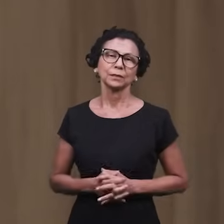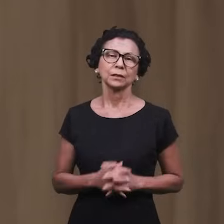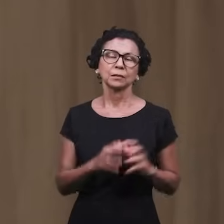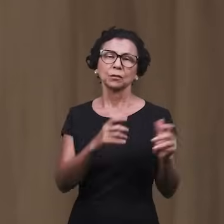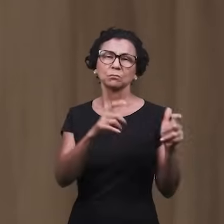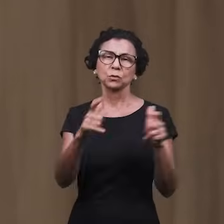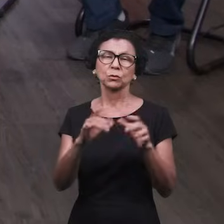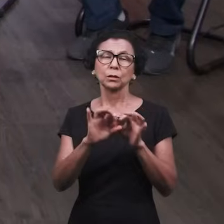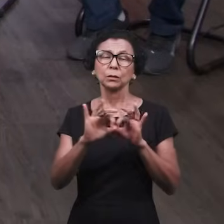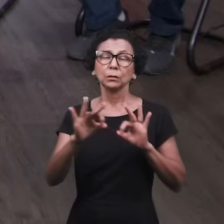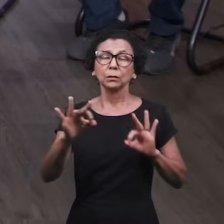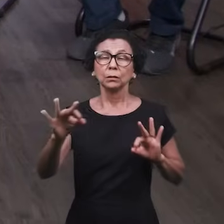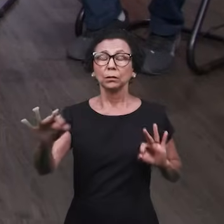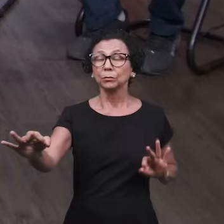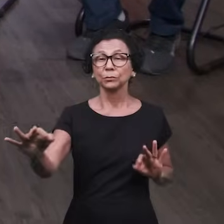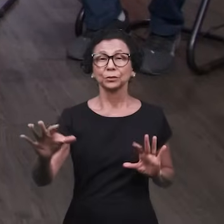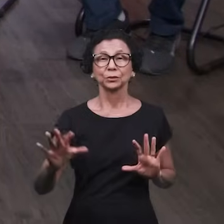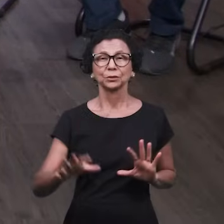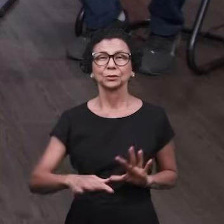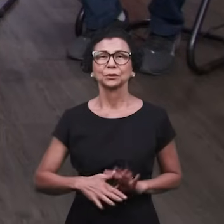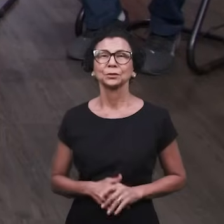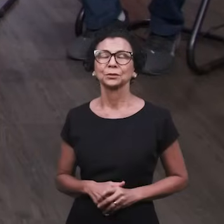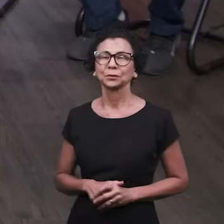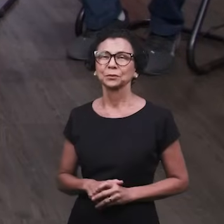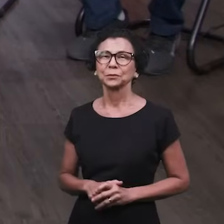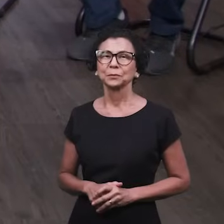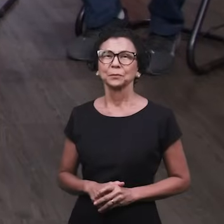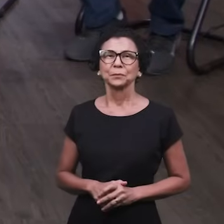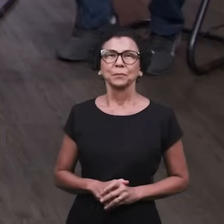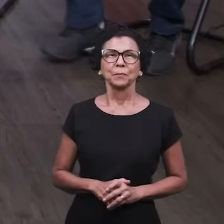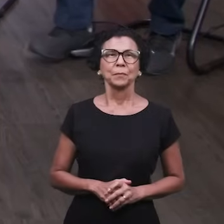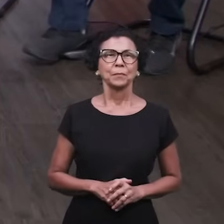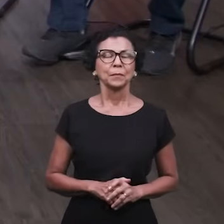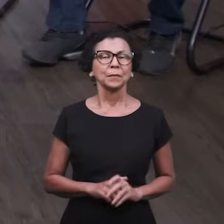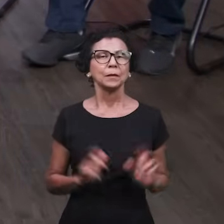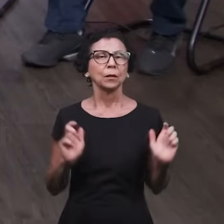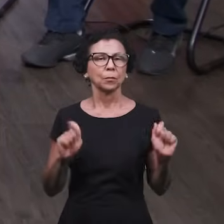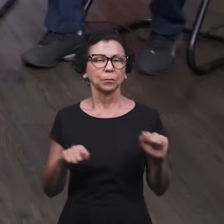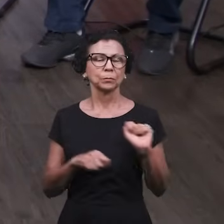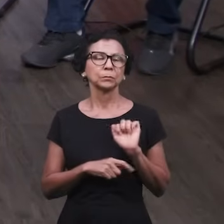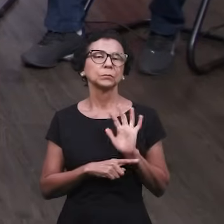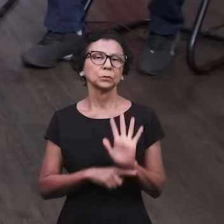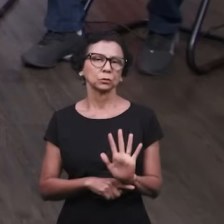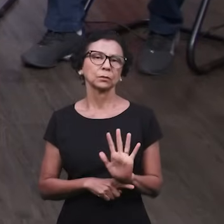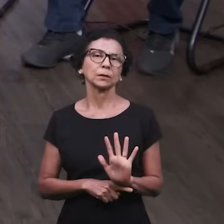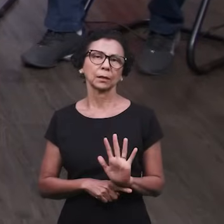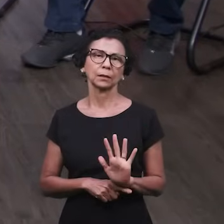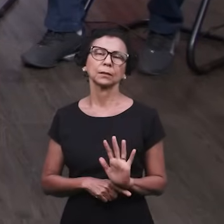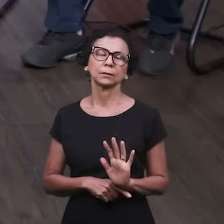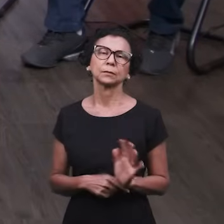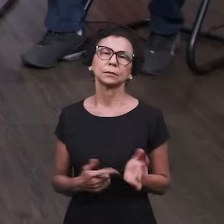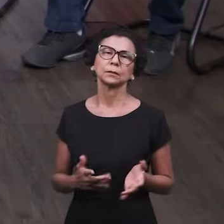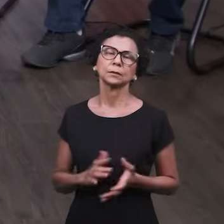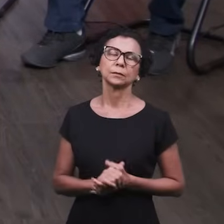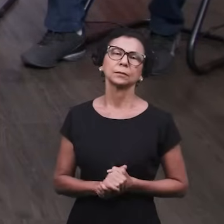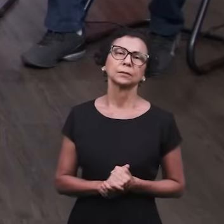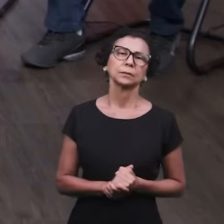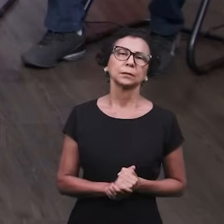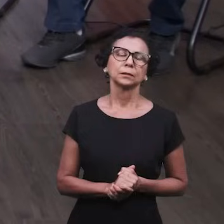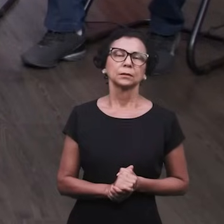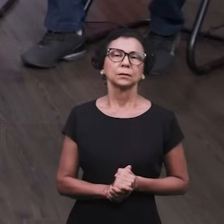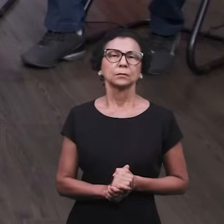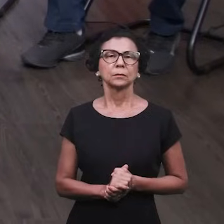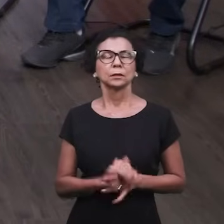isso ajudava muito. É o tipo de ação que pode ajudar muitos irmãos, né? Assim como nós fazemos também nas